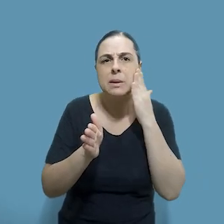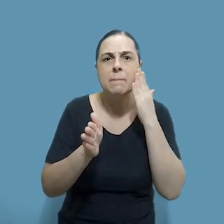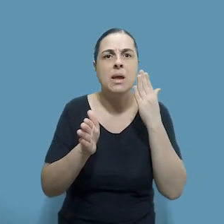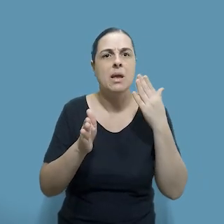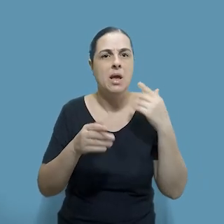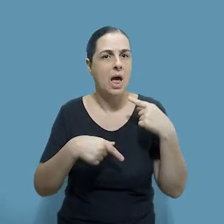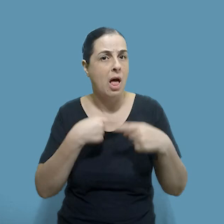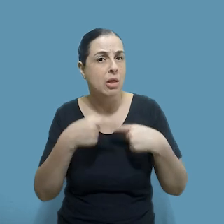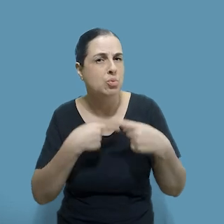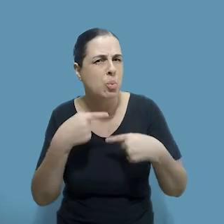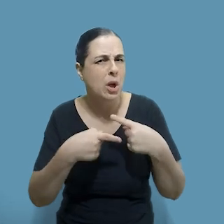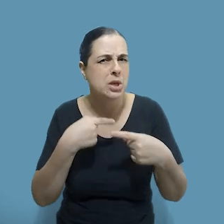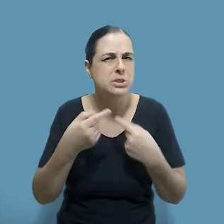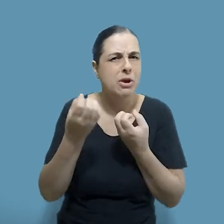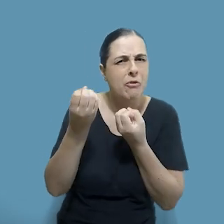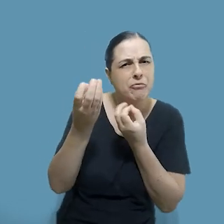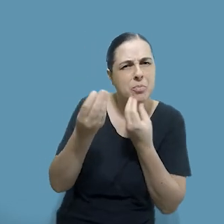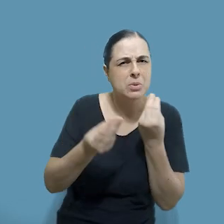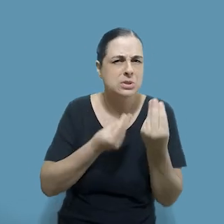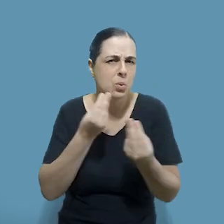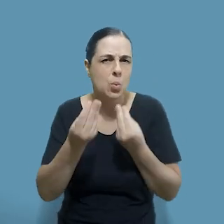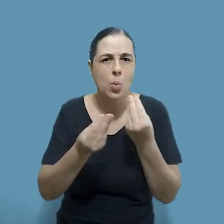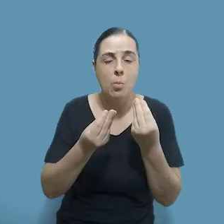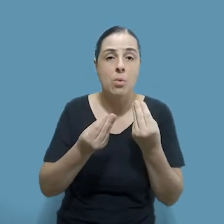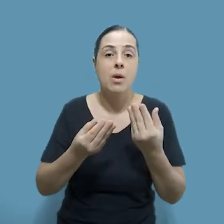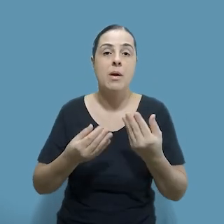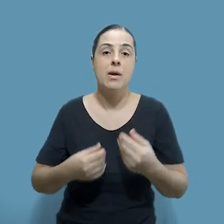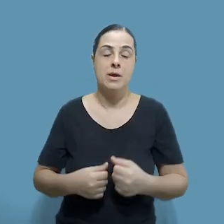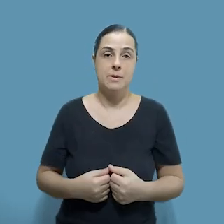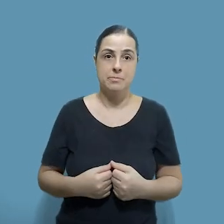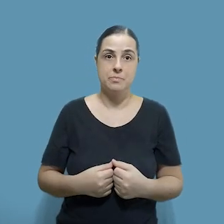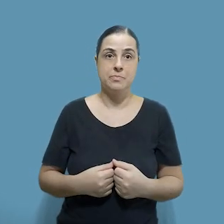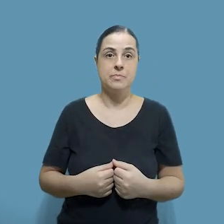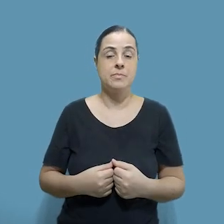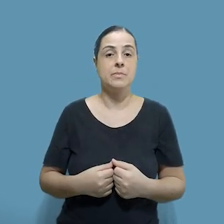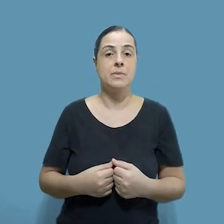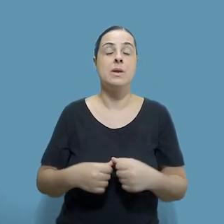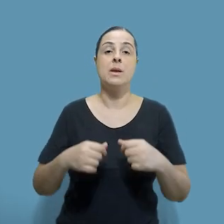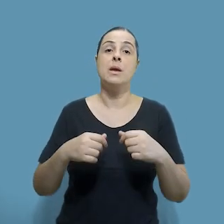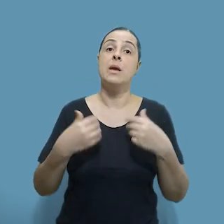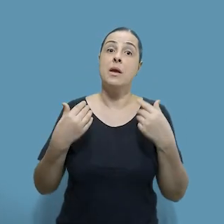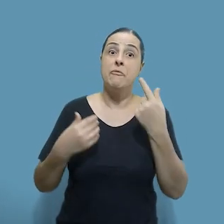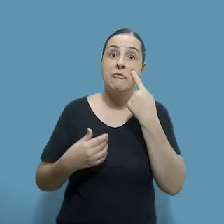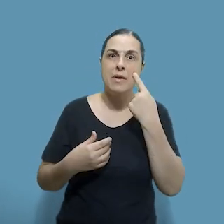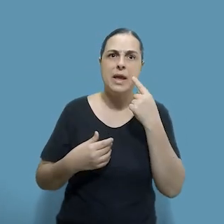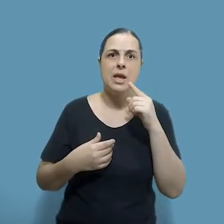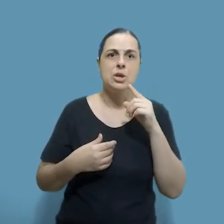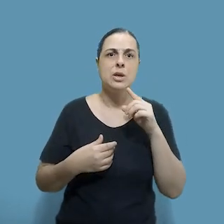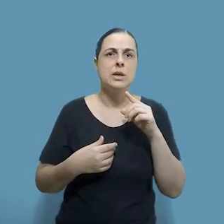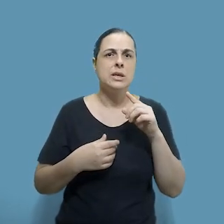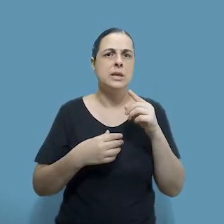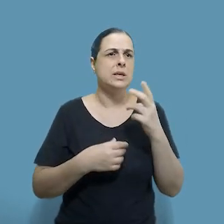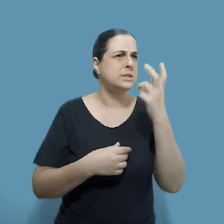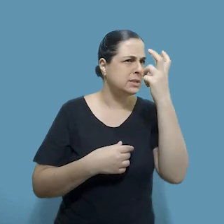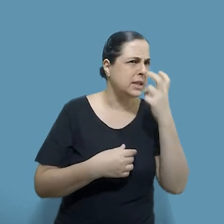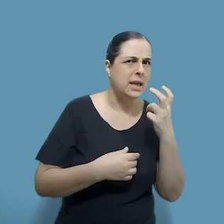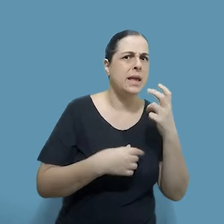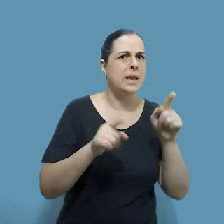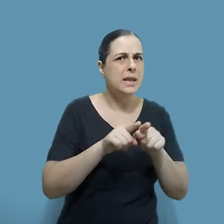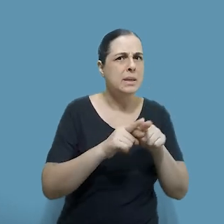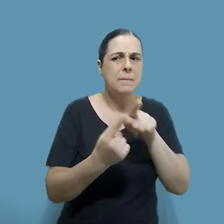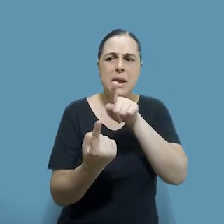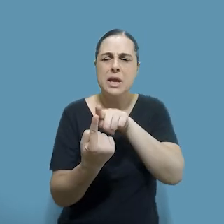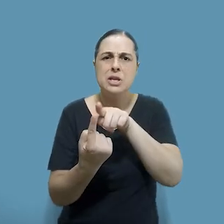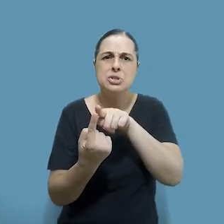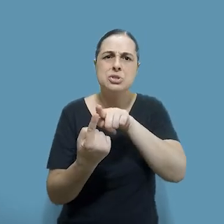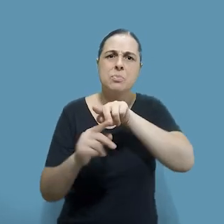informação nem só sobre pessoas com deficiência, mas os outros tipos de deficiência. Aí eu disse, bom,